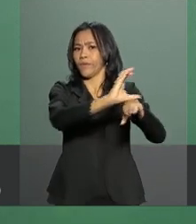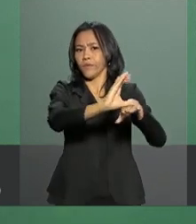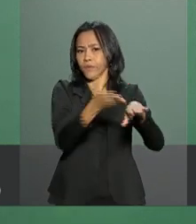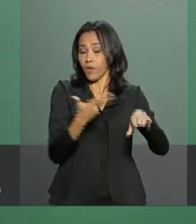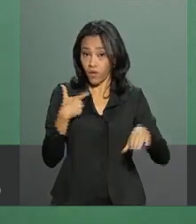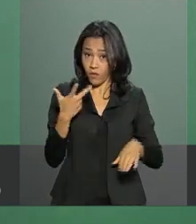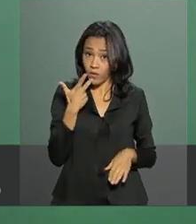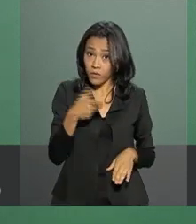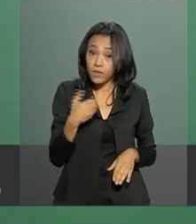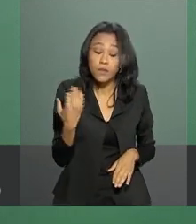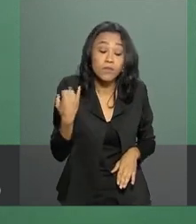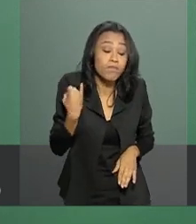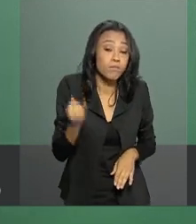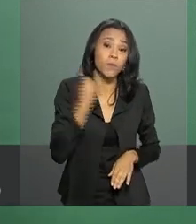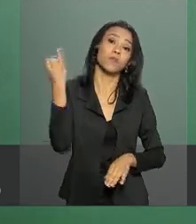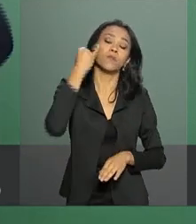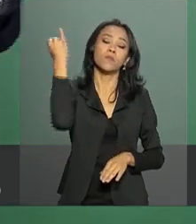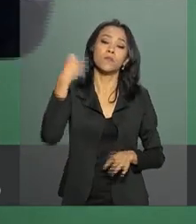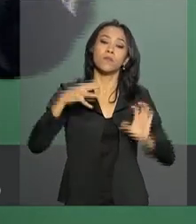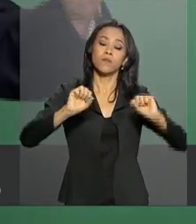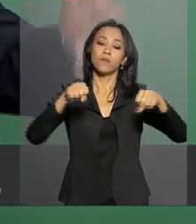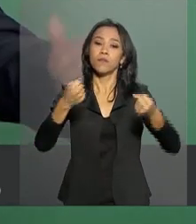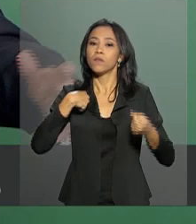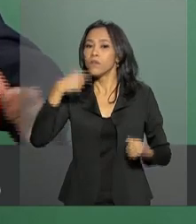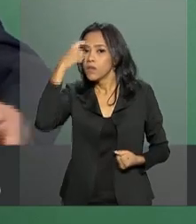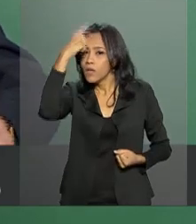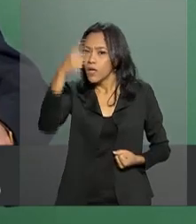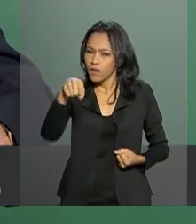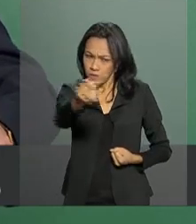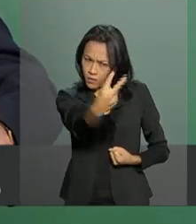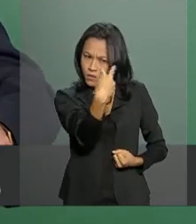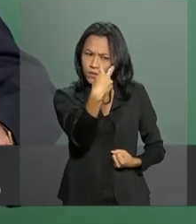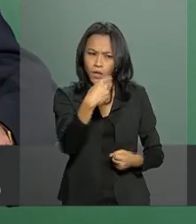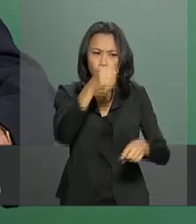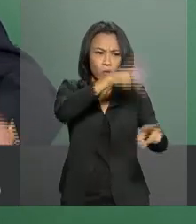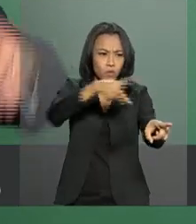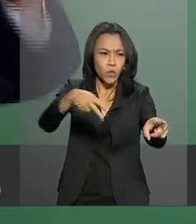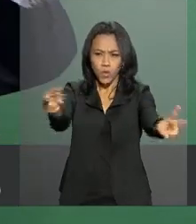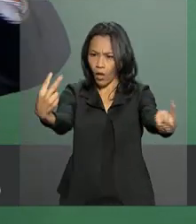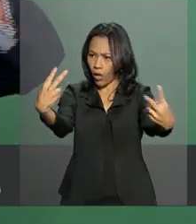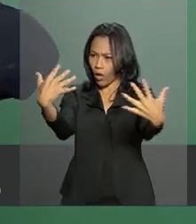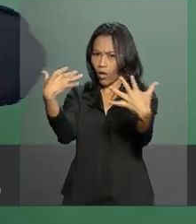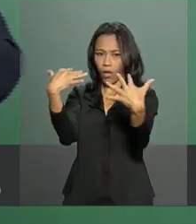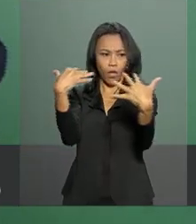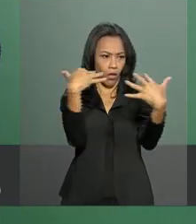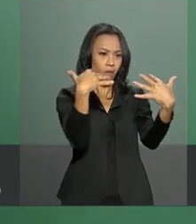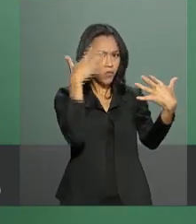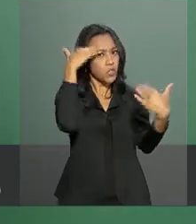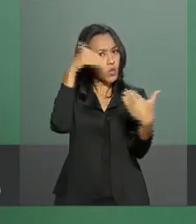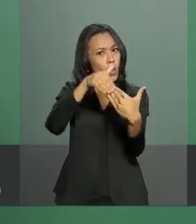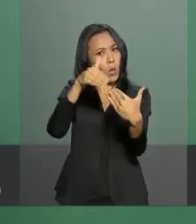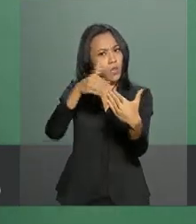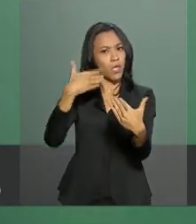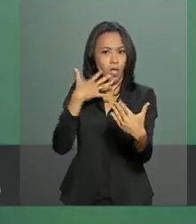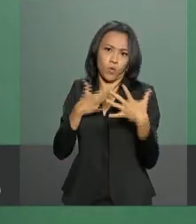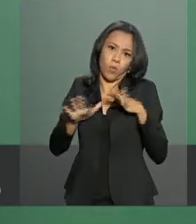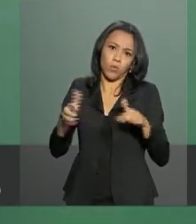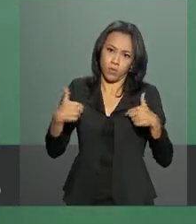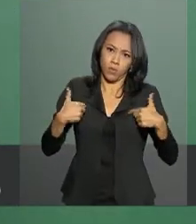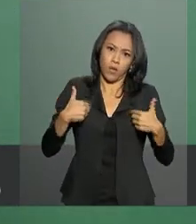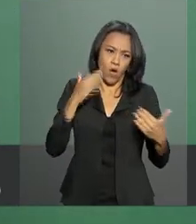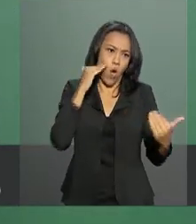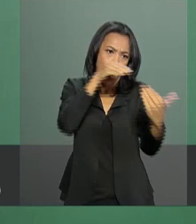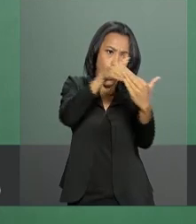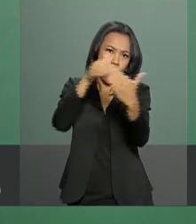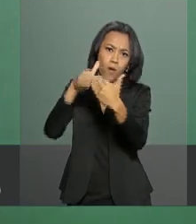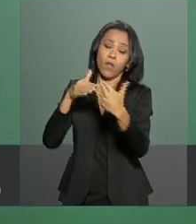importante para reforçar a idéia é que estou diante de educadores para que os senhores posso se concordarem naturalmente lá é